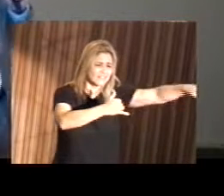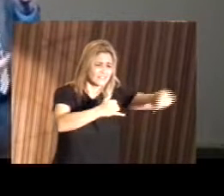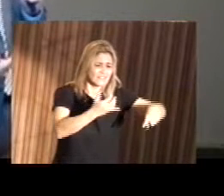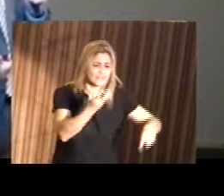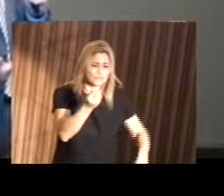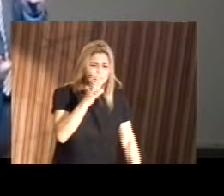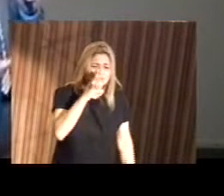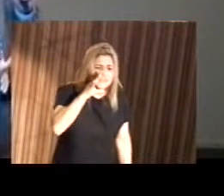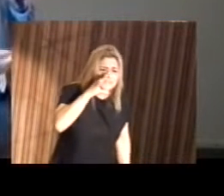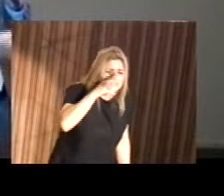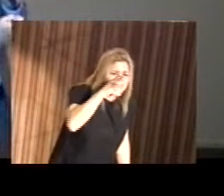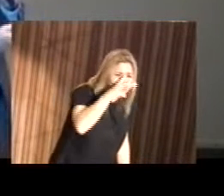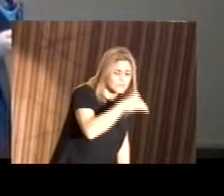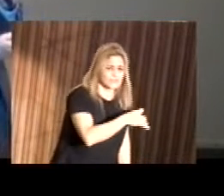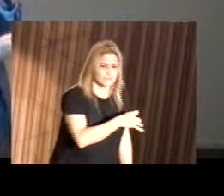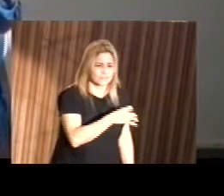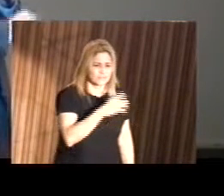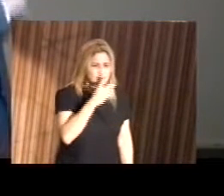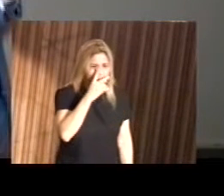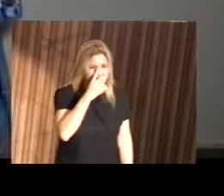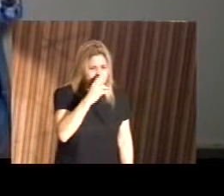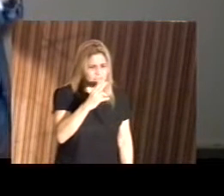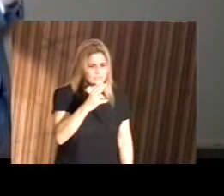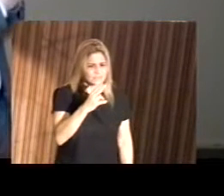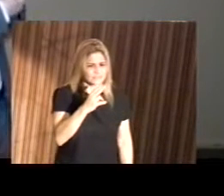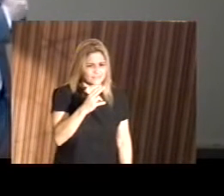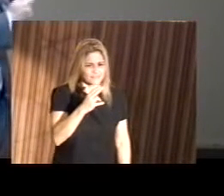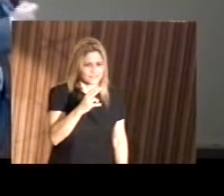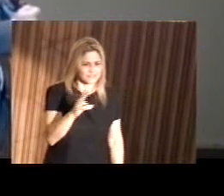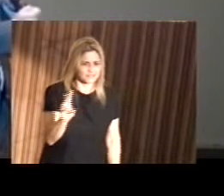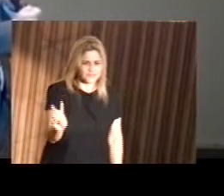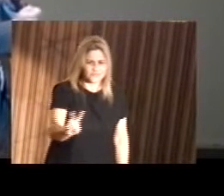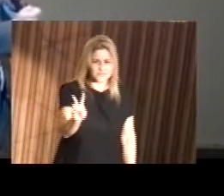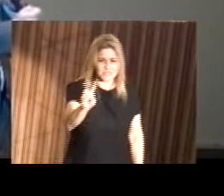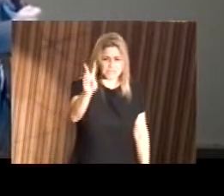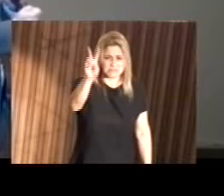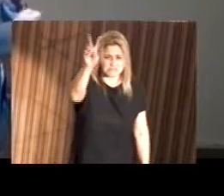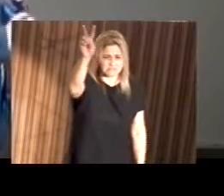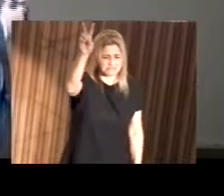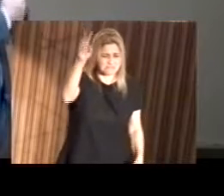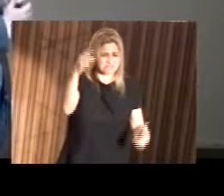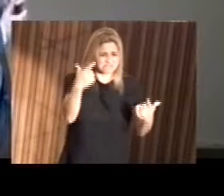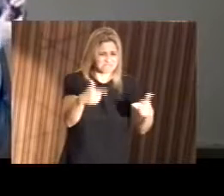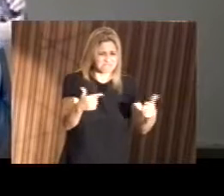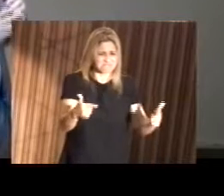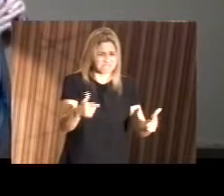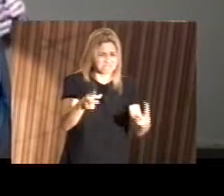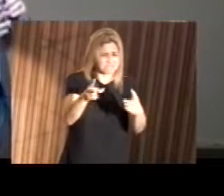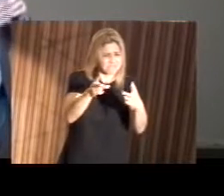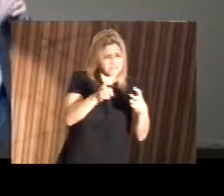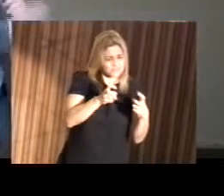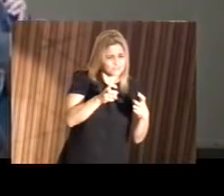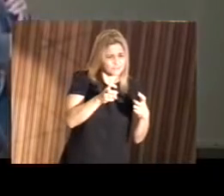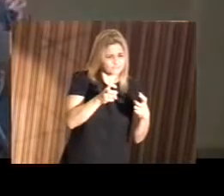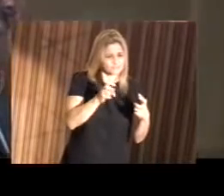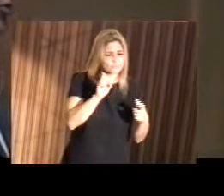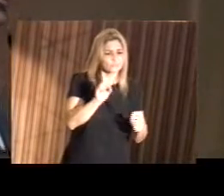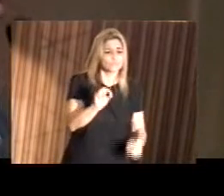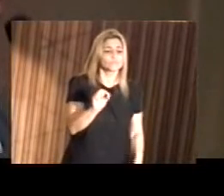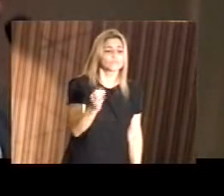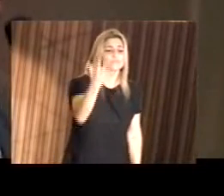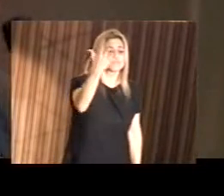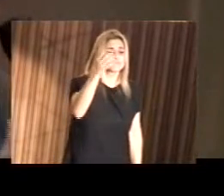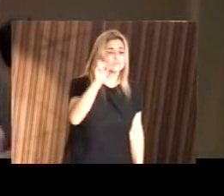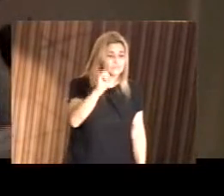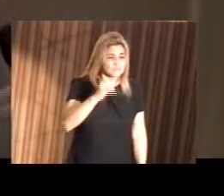teimosia deles se manifestava nos seus valores. E o que acontece? Quando eu me torno orgulhoso